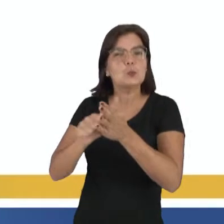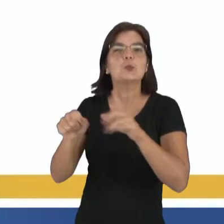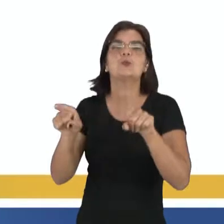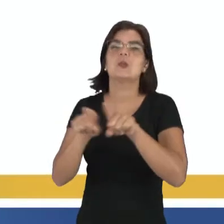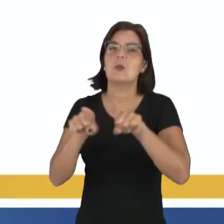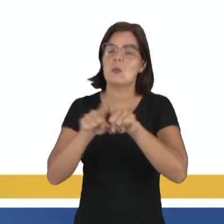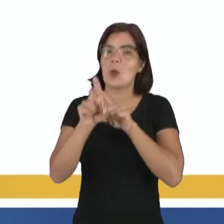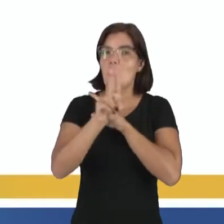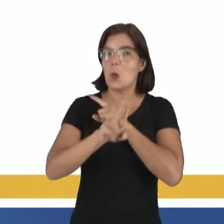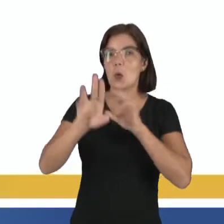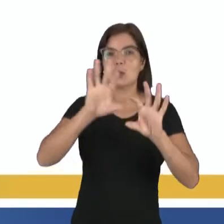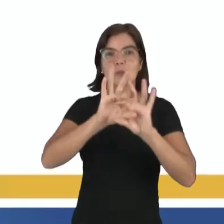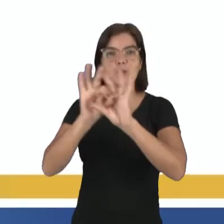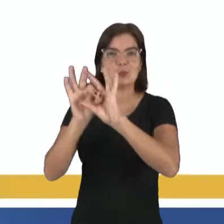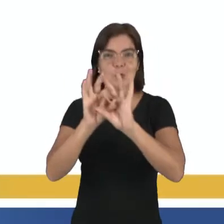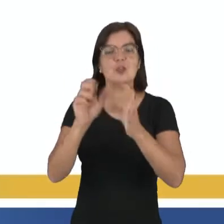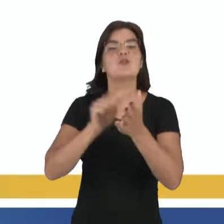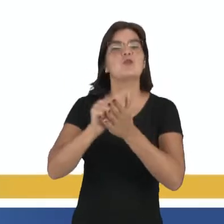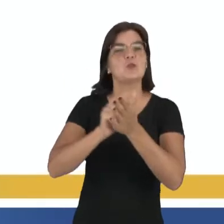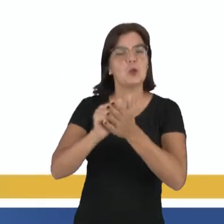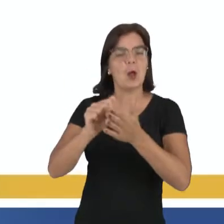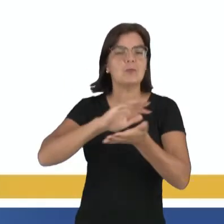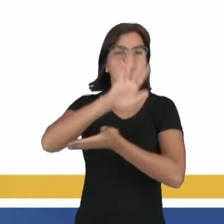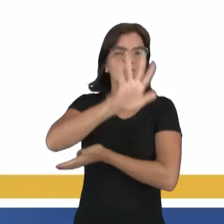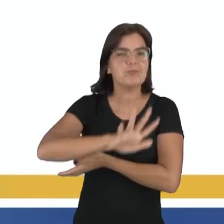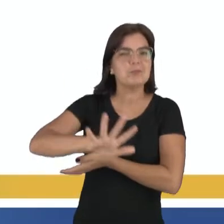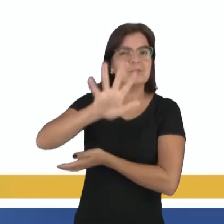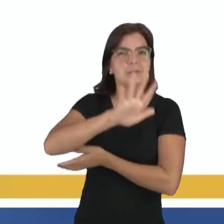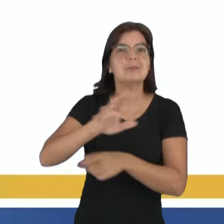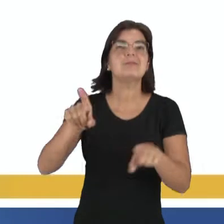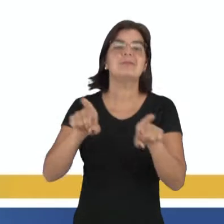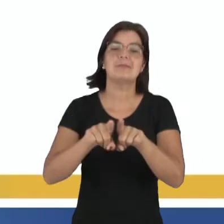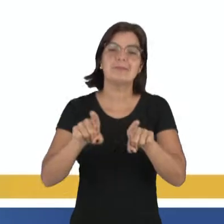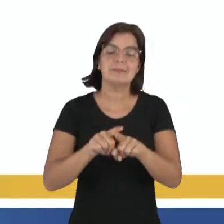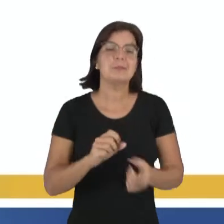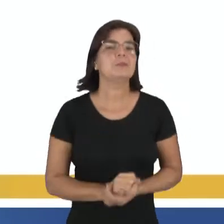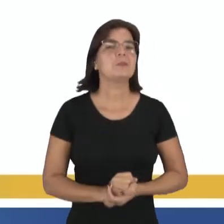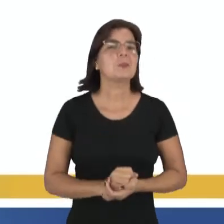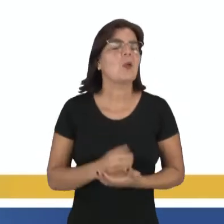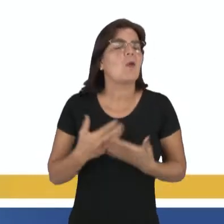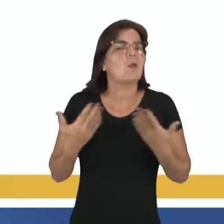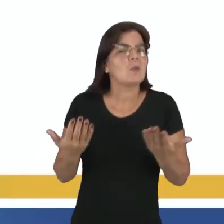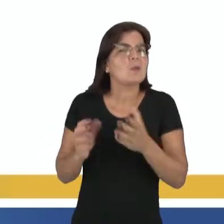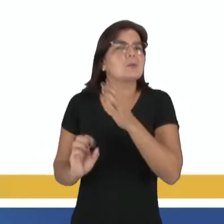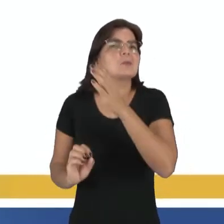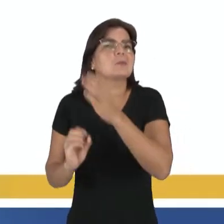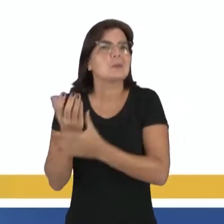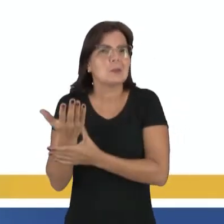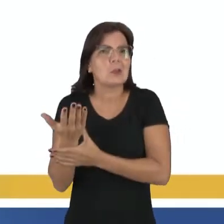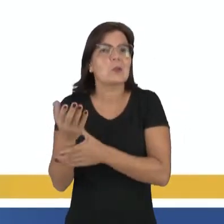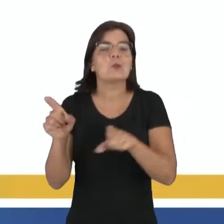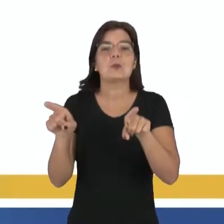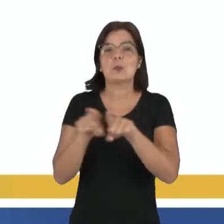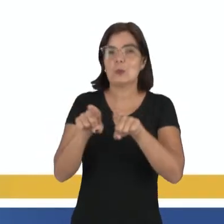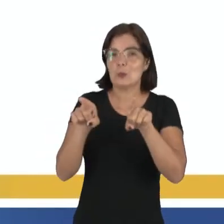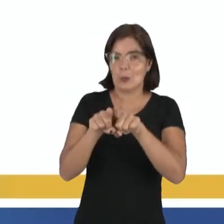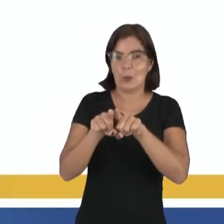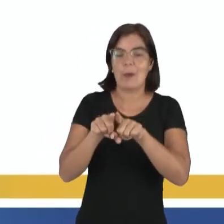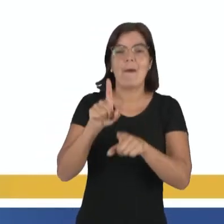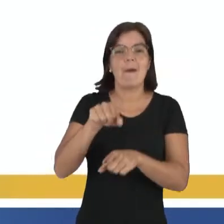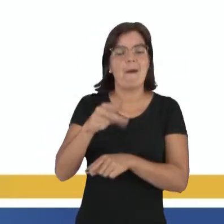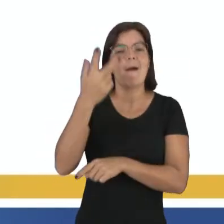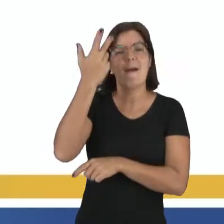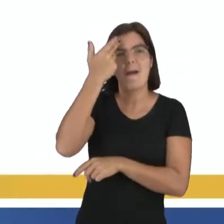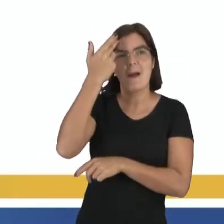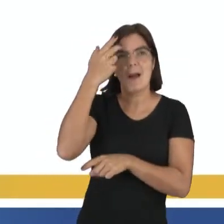que estão associados a borrachas de um modo geral. Então, quanto à origem, os recursos